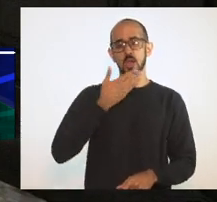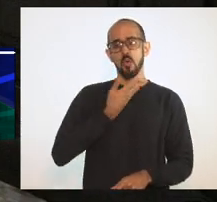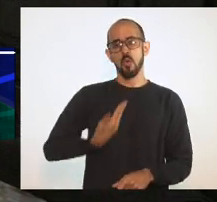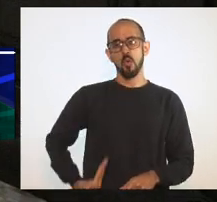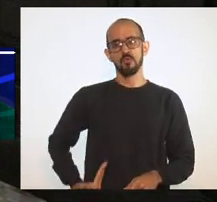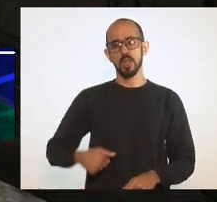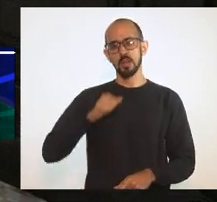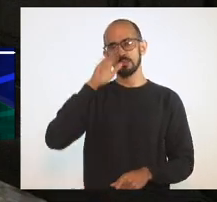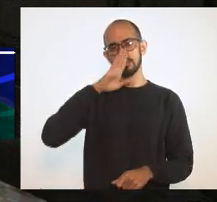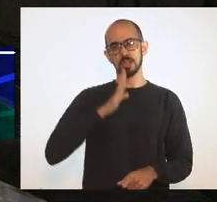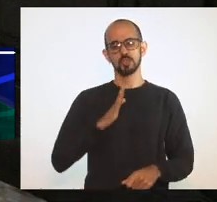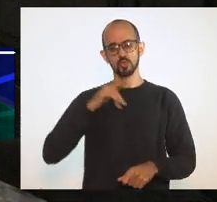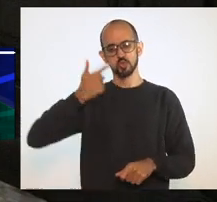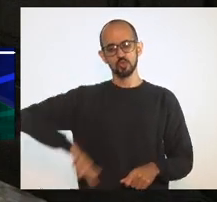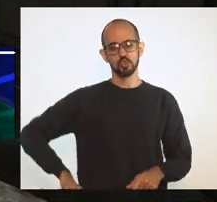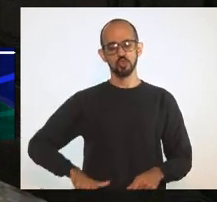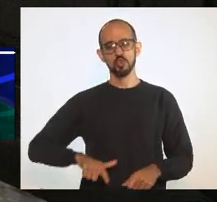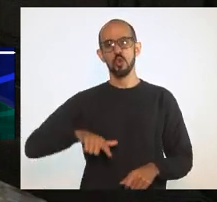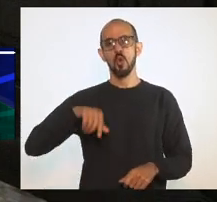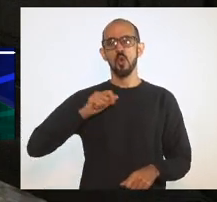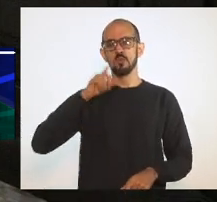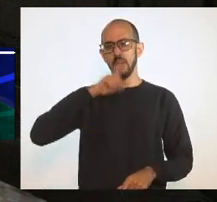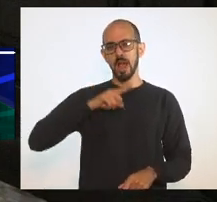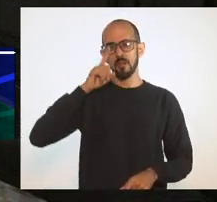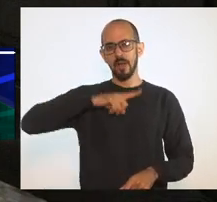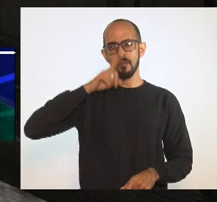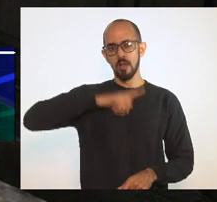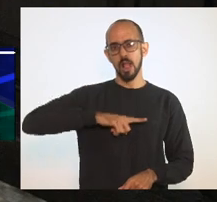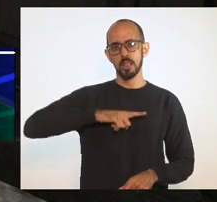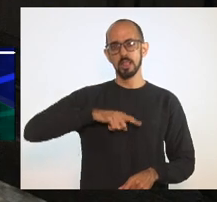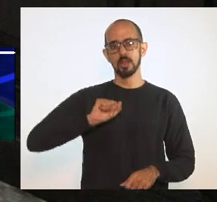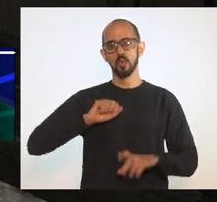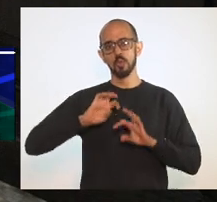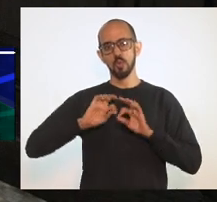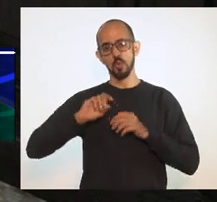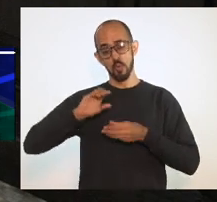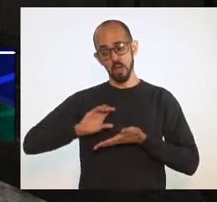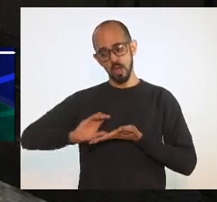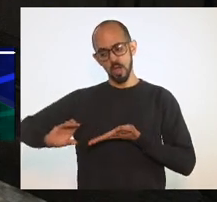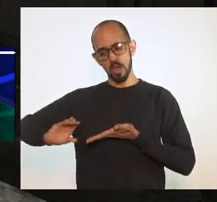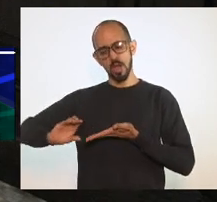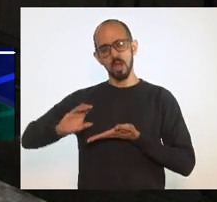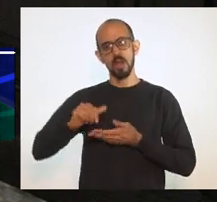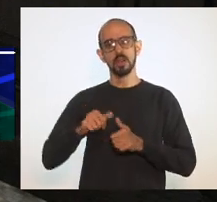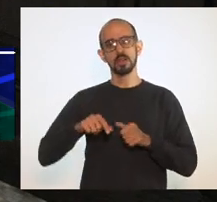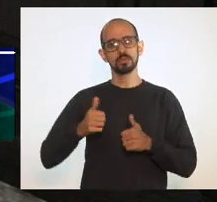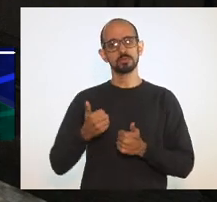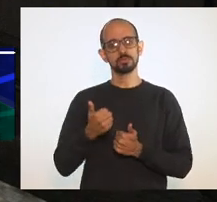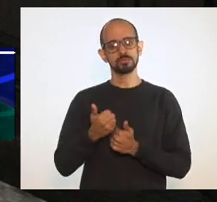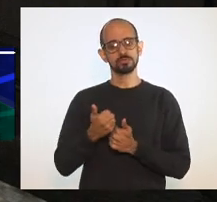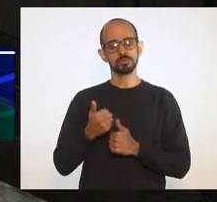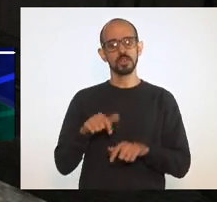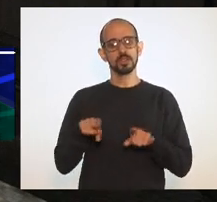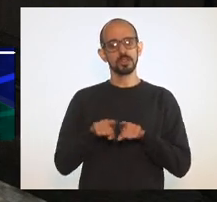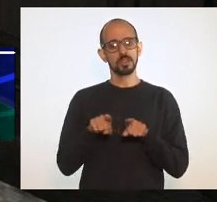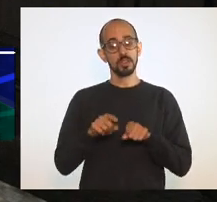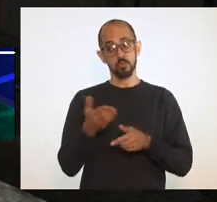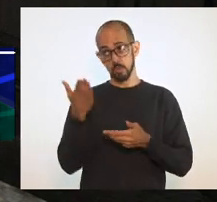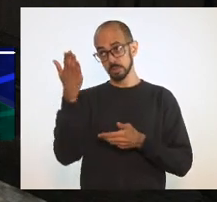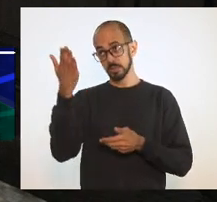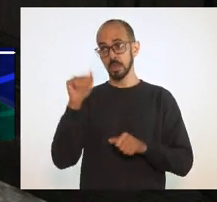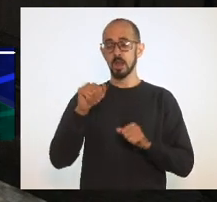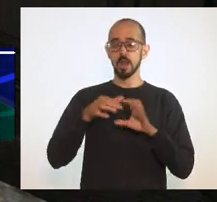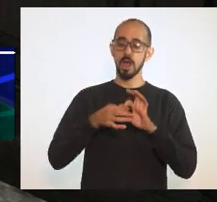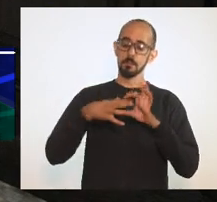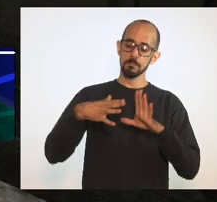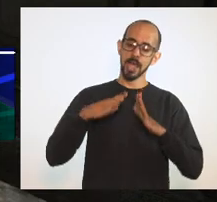assim como patina no acesso à vacina, patina no acesso ao auxílio emergencial, e Vossa Excelência lidera essa casa e o Estado do Rio de Janeiro